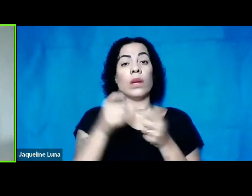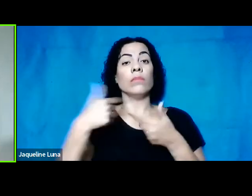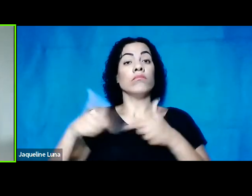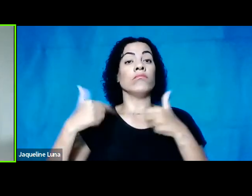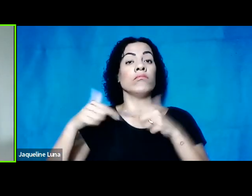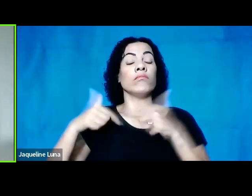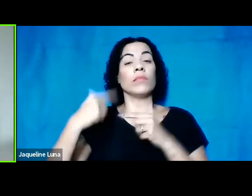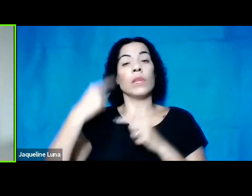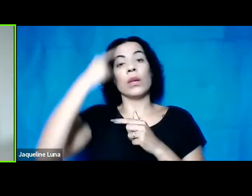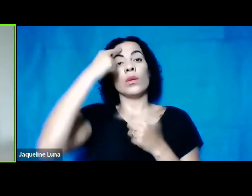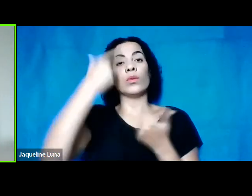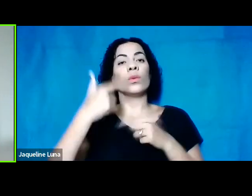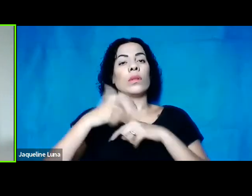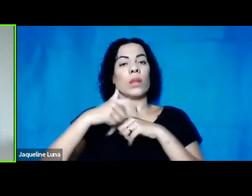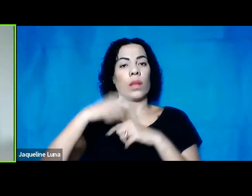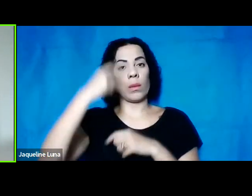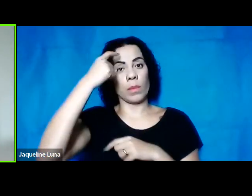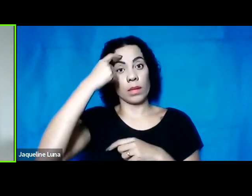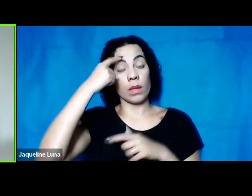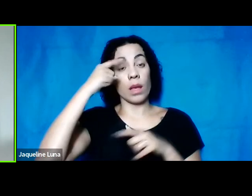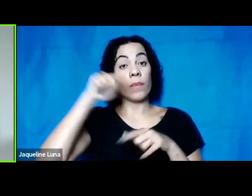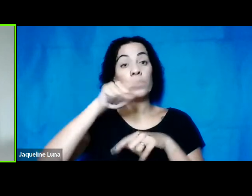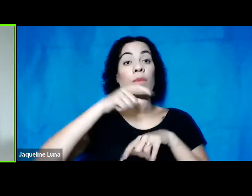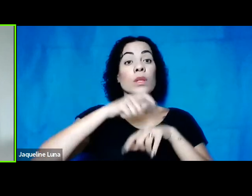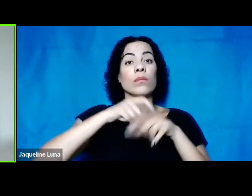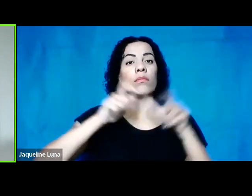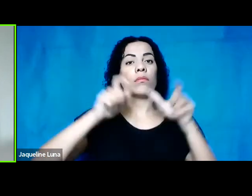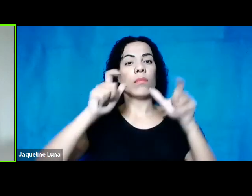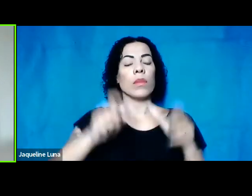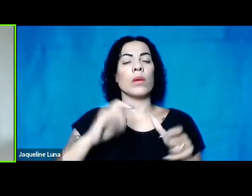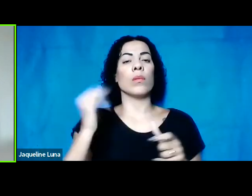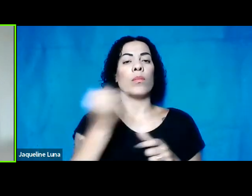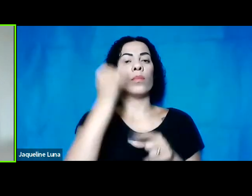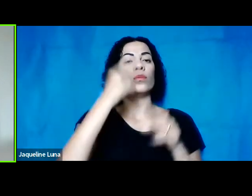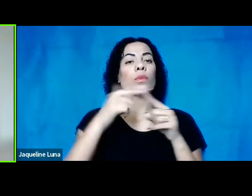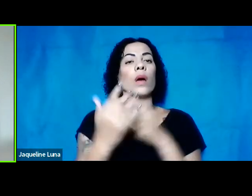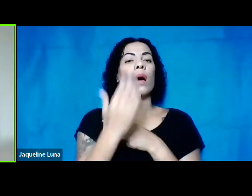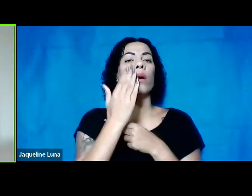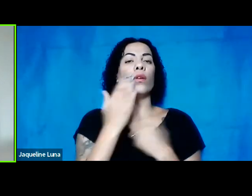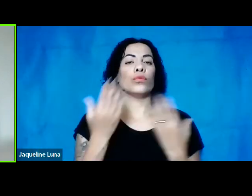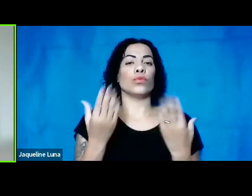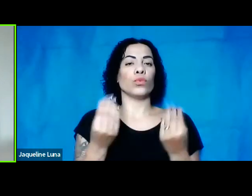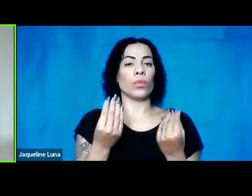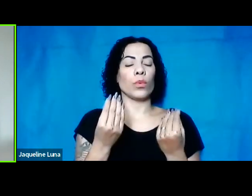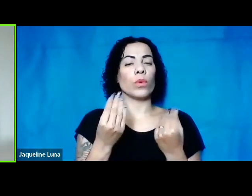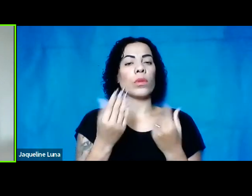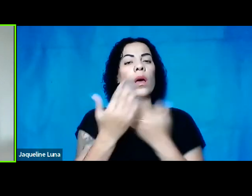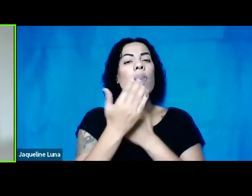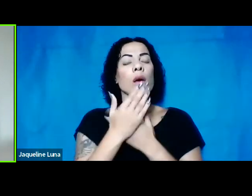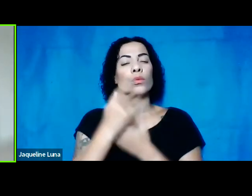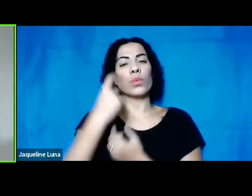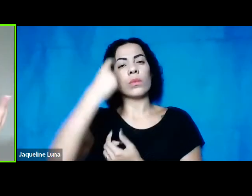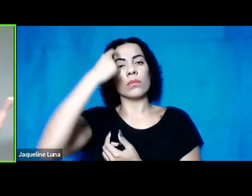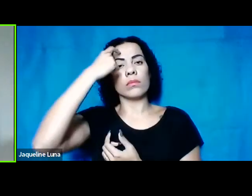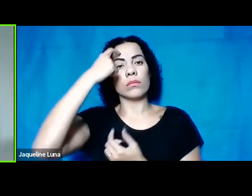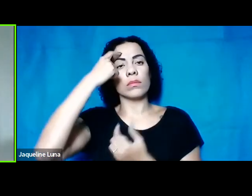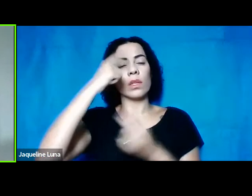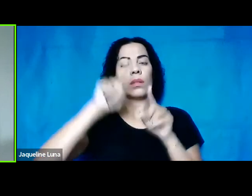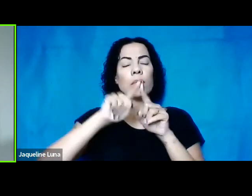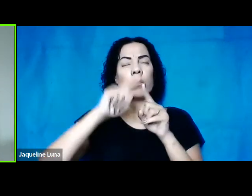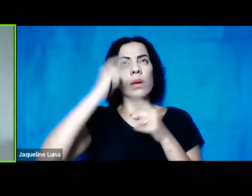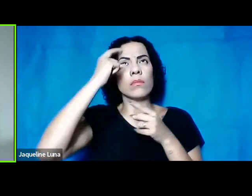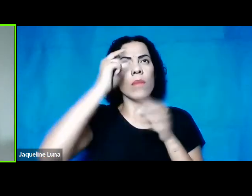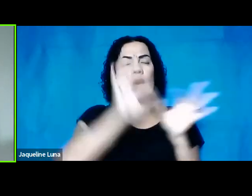esses espaços, eles contribuem muito para isso, me ajudam muito a pensar e a organizar,